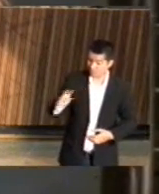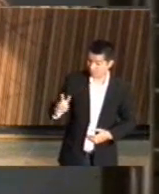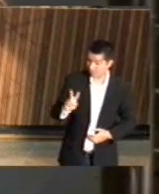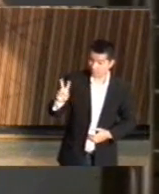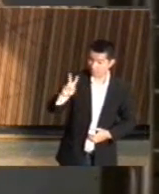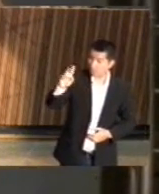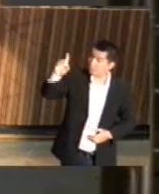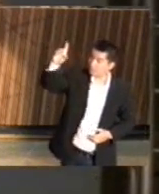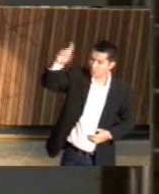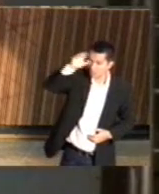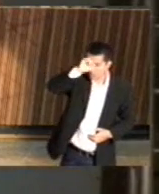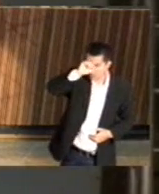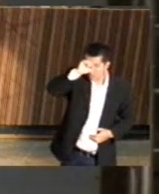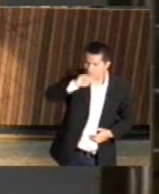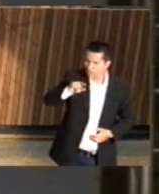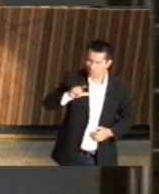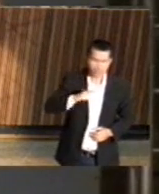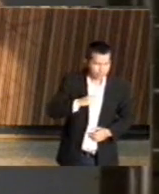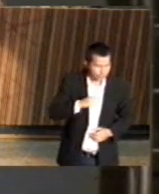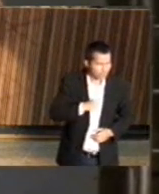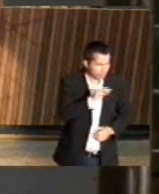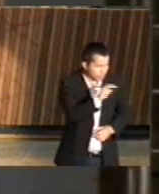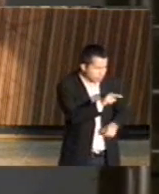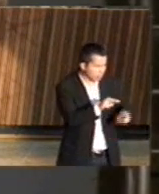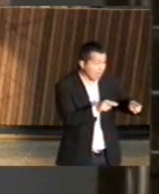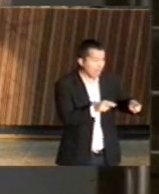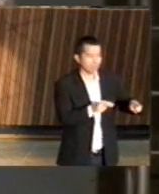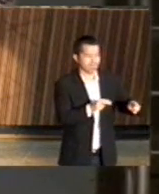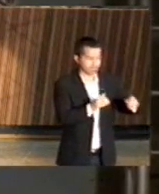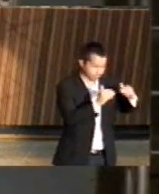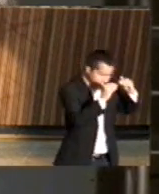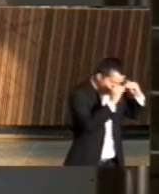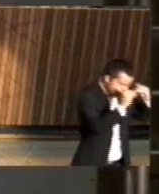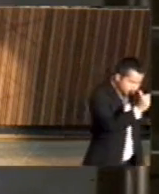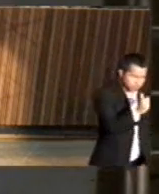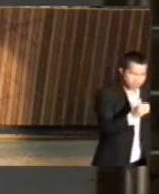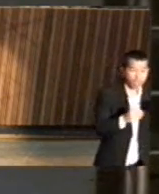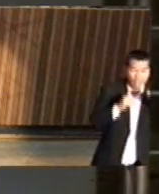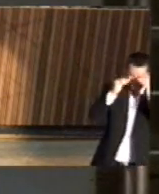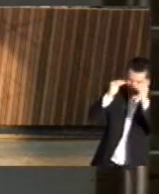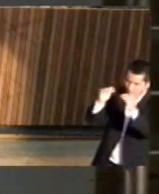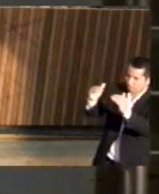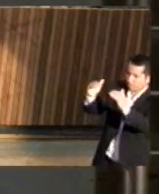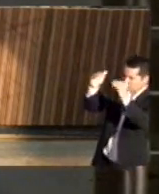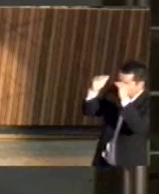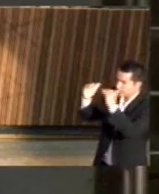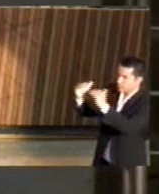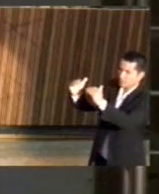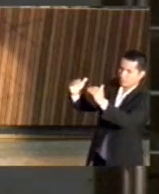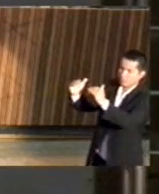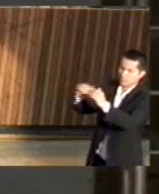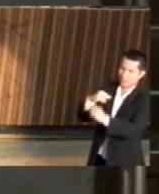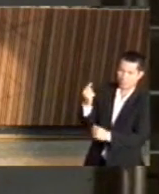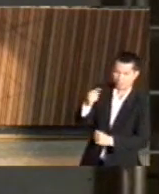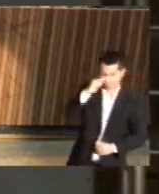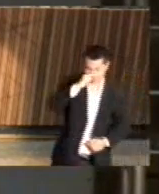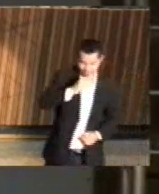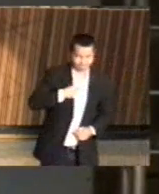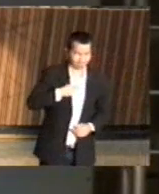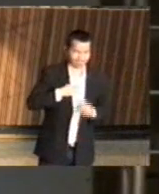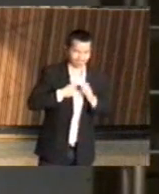e consideramos as pessoas mais importantes do que as coisas, a gente vai aprender a abrir mão dos nossos direitos